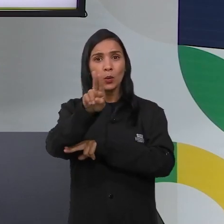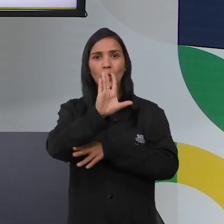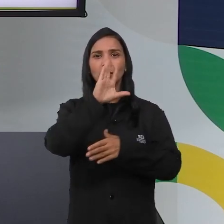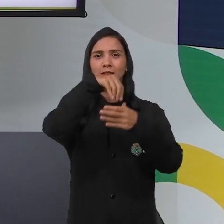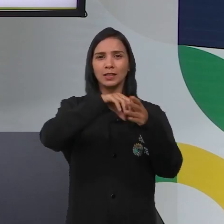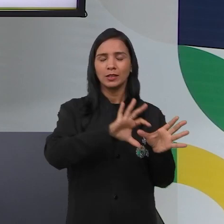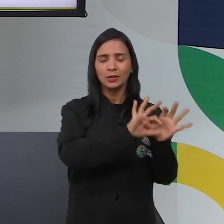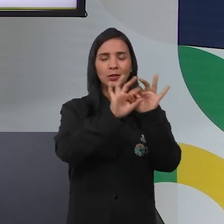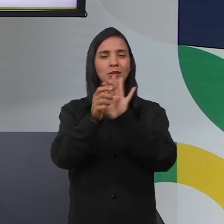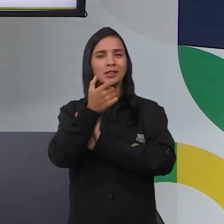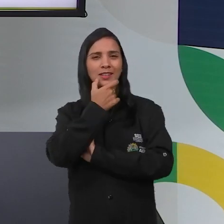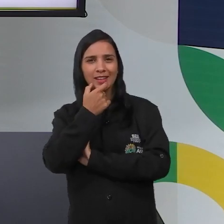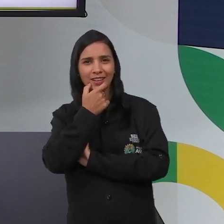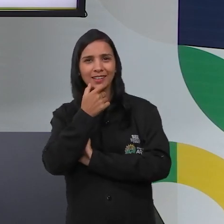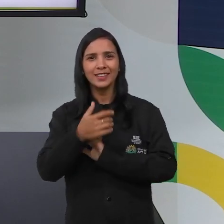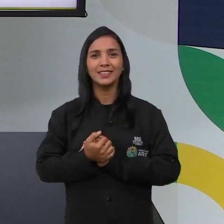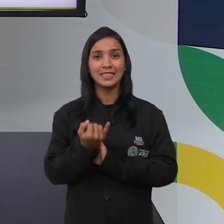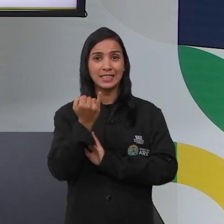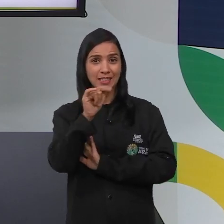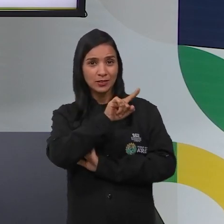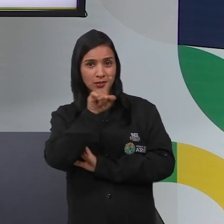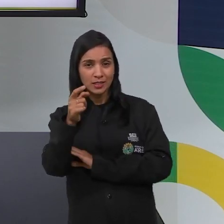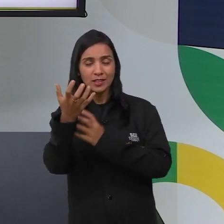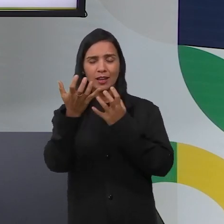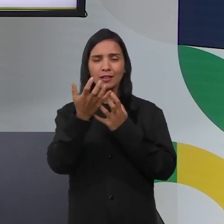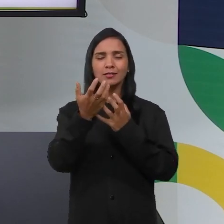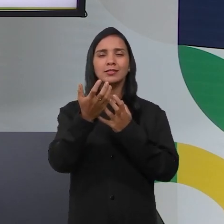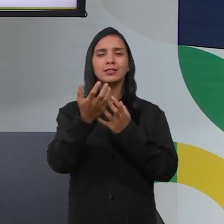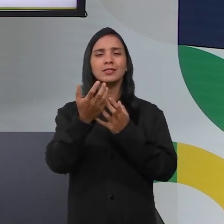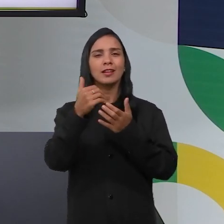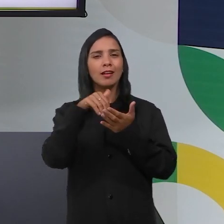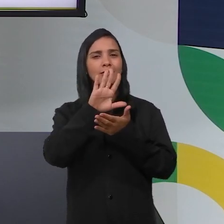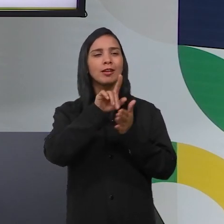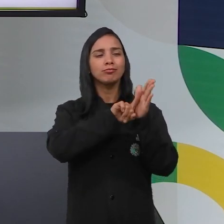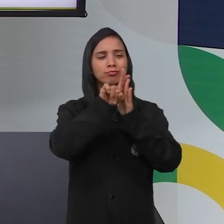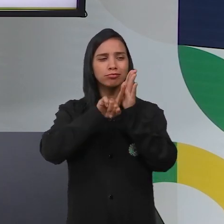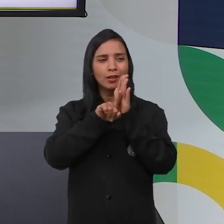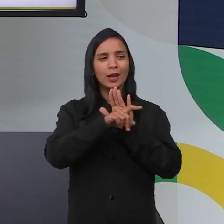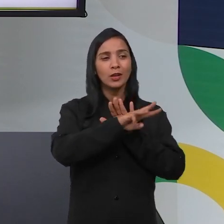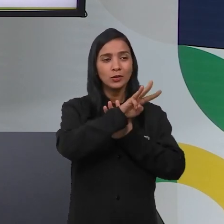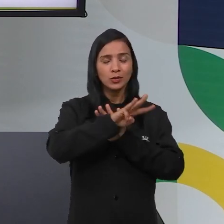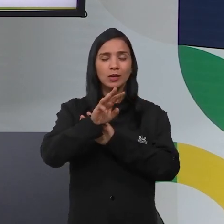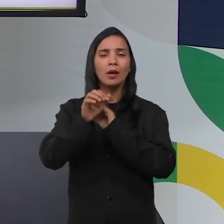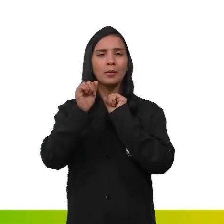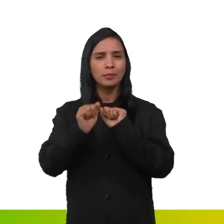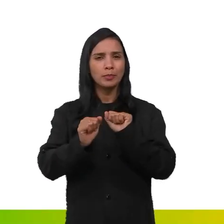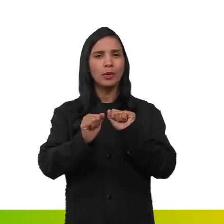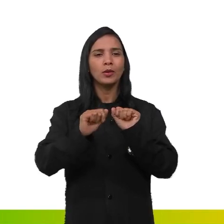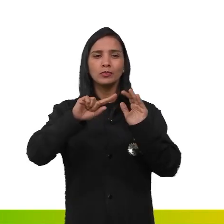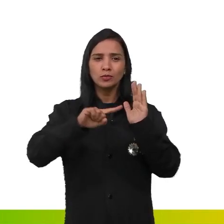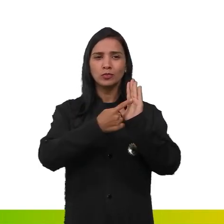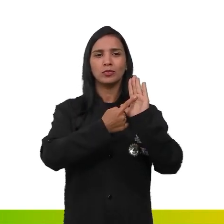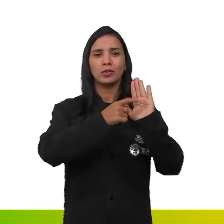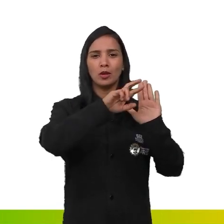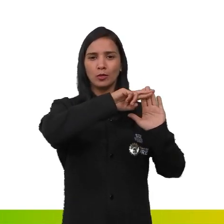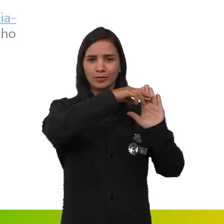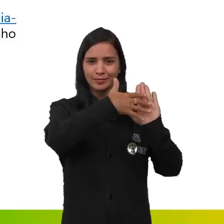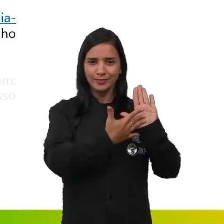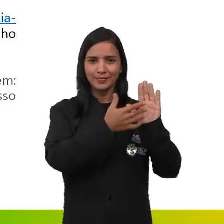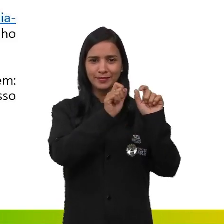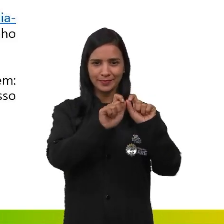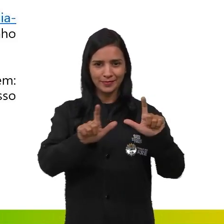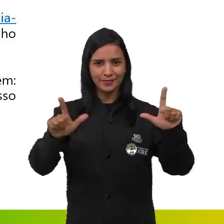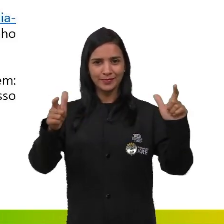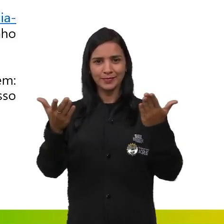inglesa. Tudo bem? Para mais informações, vocês podem acessar as nossas referências que estão aqui na tela